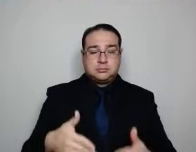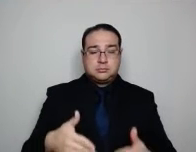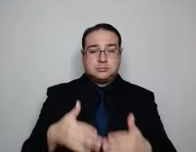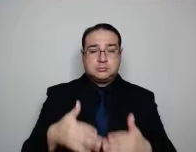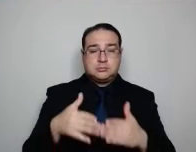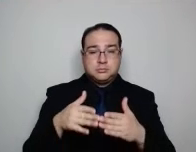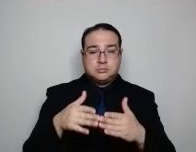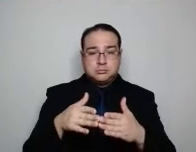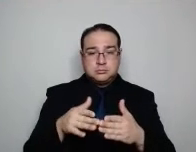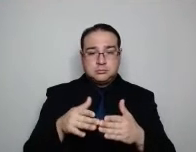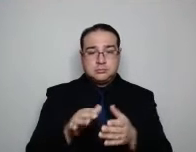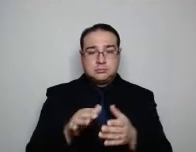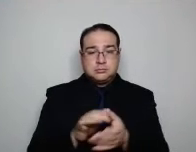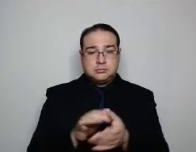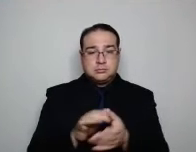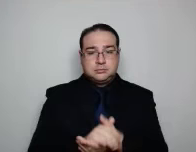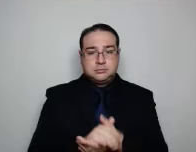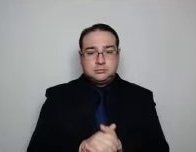está presente?